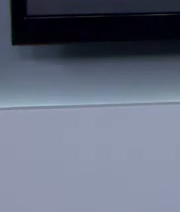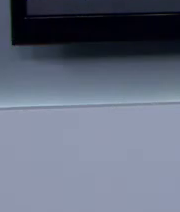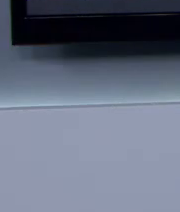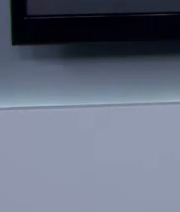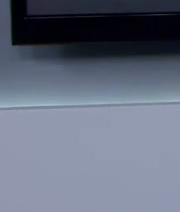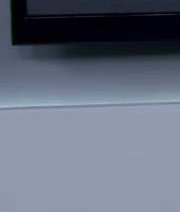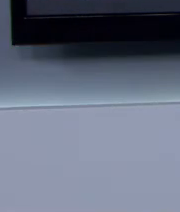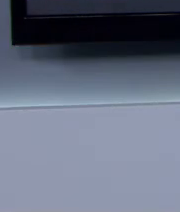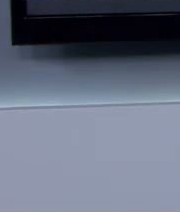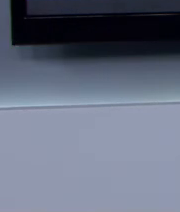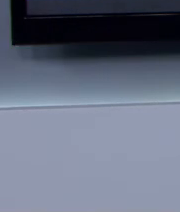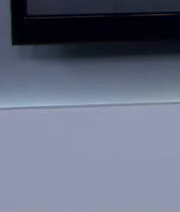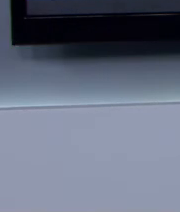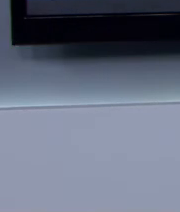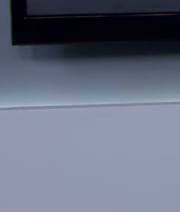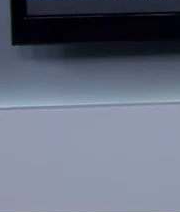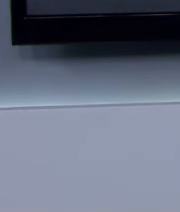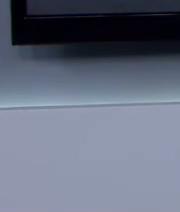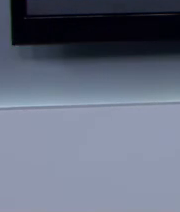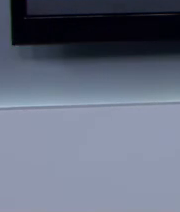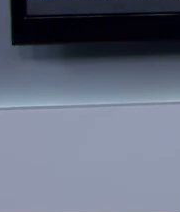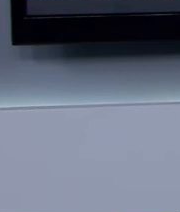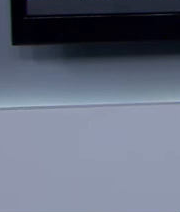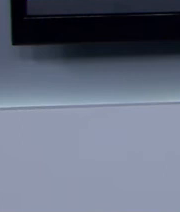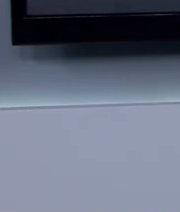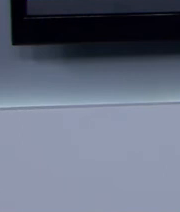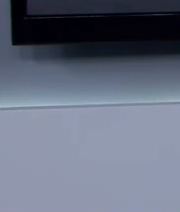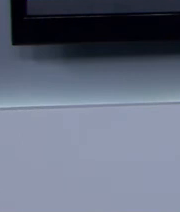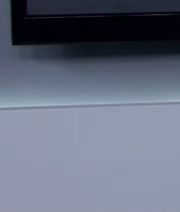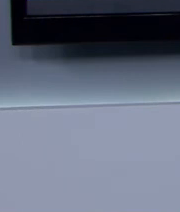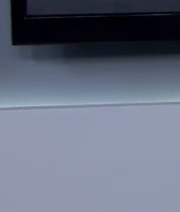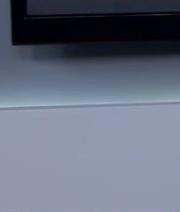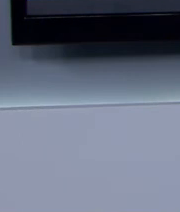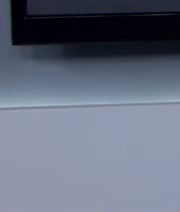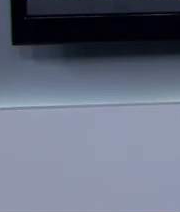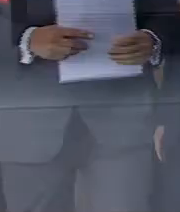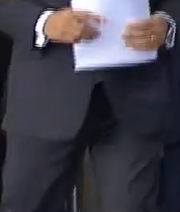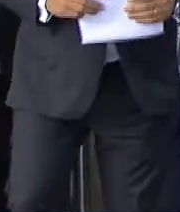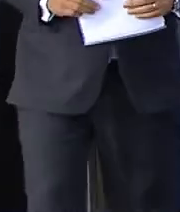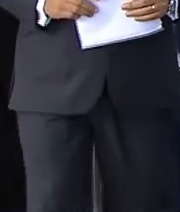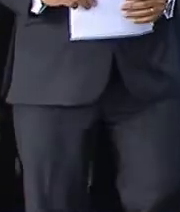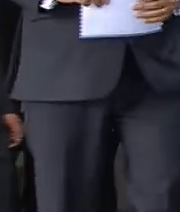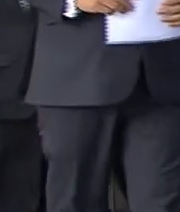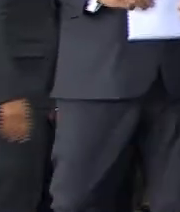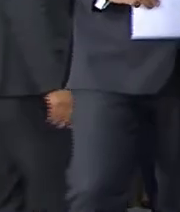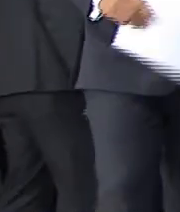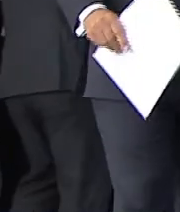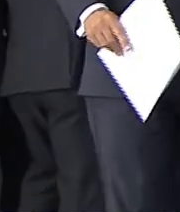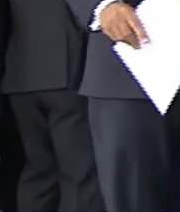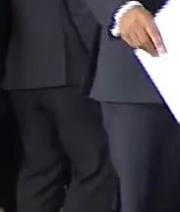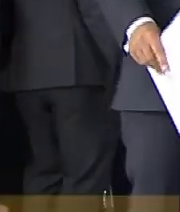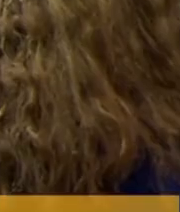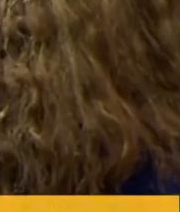olá bom dia e interrompemos nossa programação para transmitir ao vivo direto do palácio do planalto o anúncio de 100 mil novas vagas